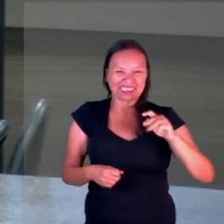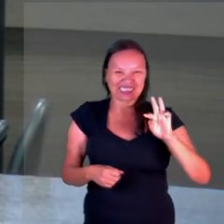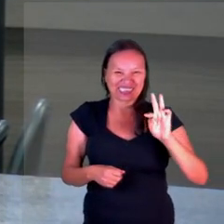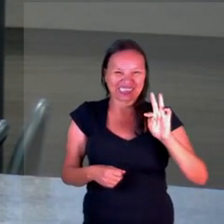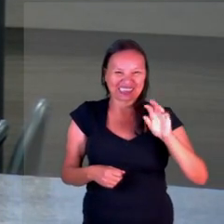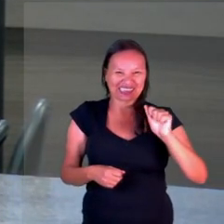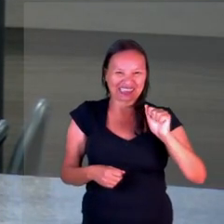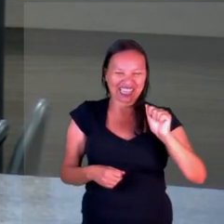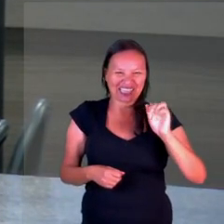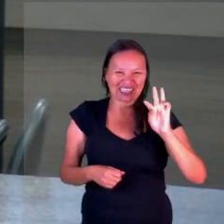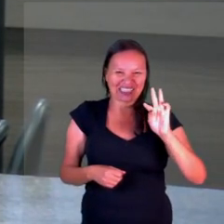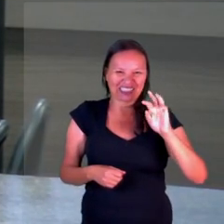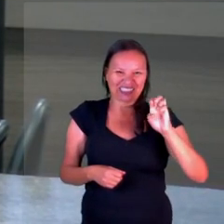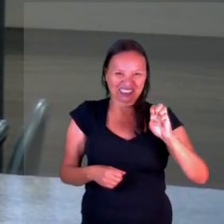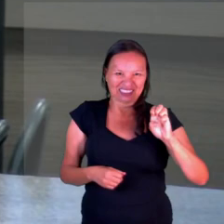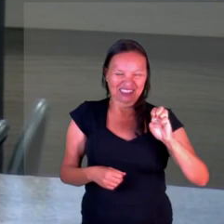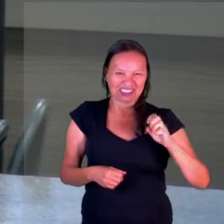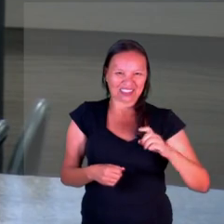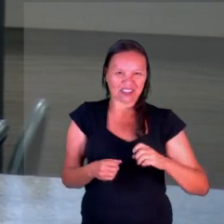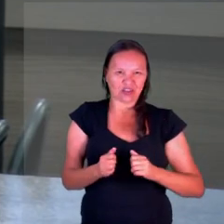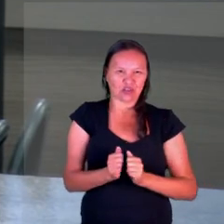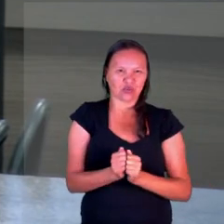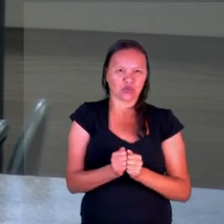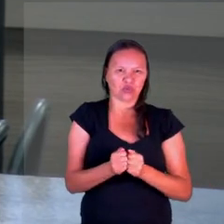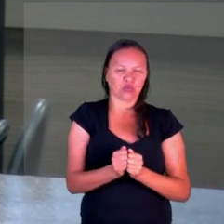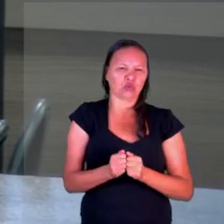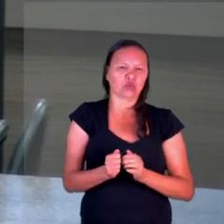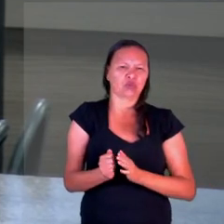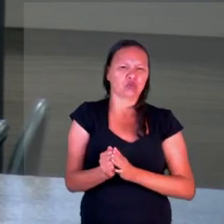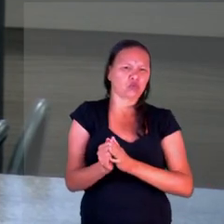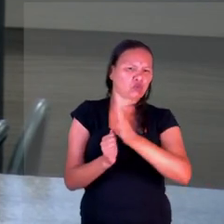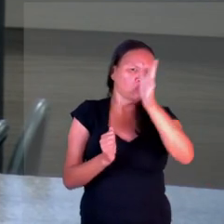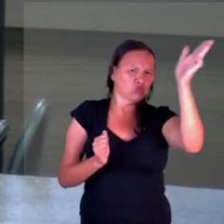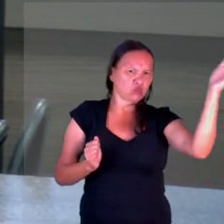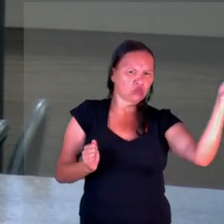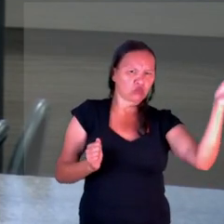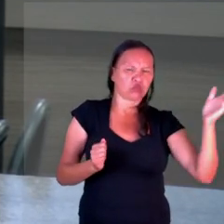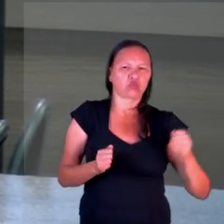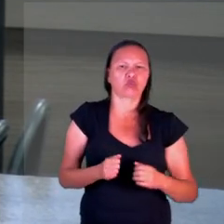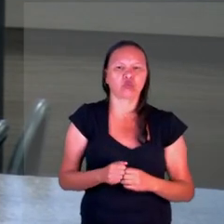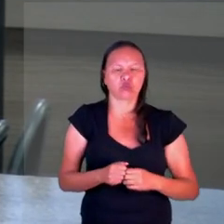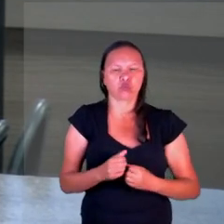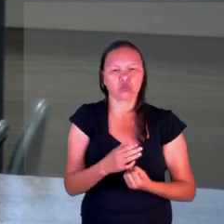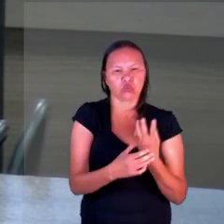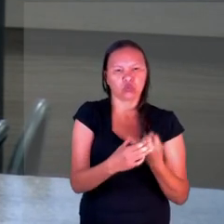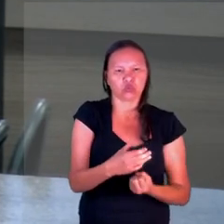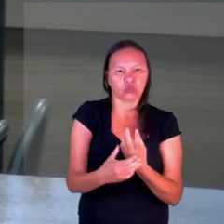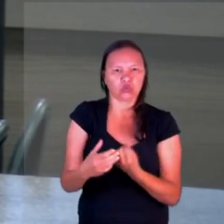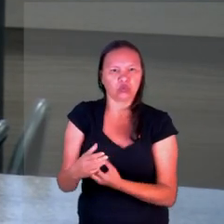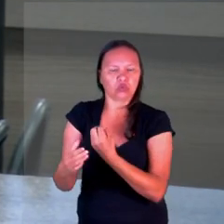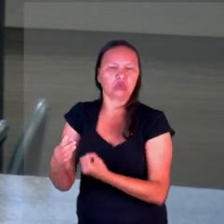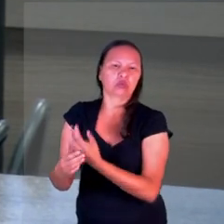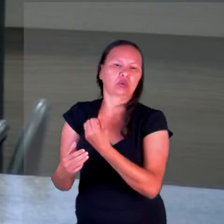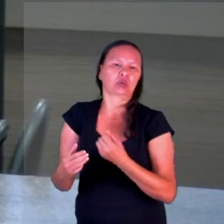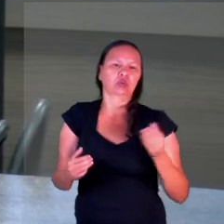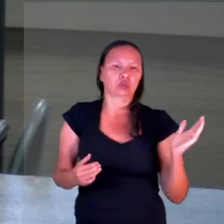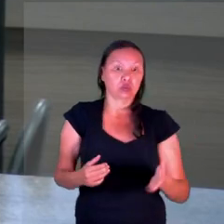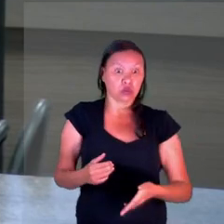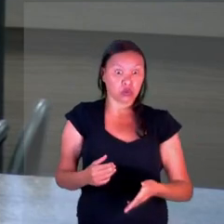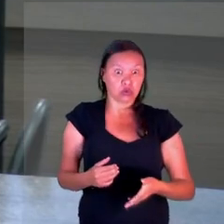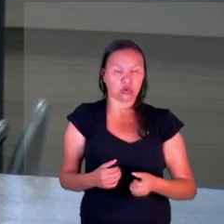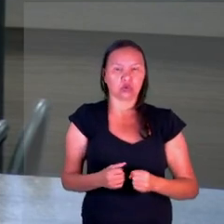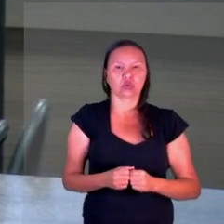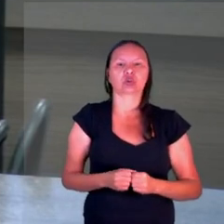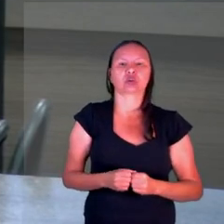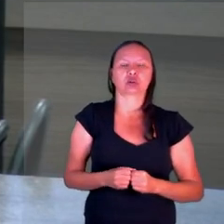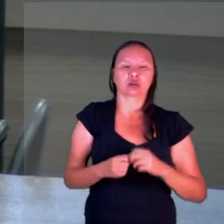transporta por ano assim milhões de grãos nosso estado é produz muito hoje infelizmente né por essa tendo